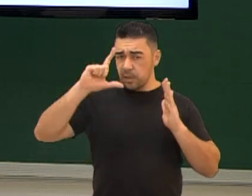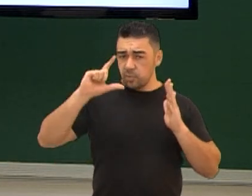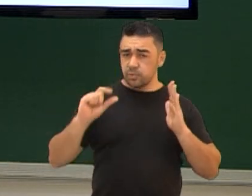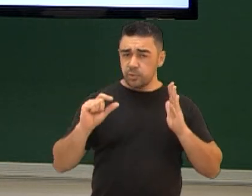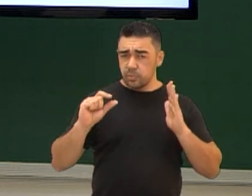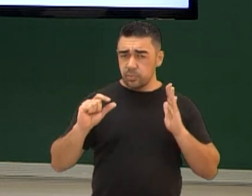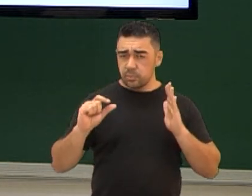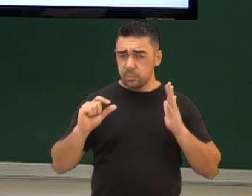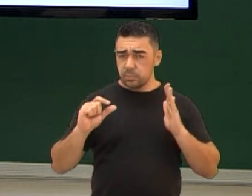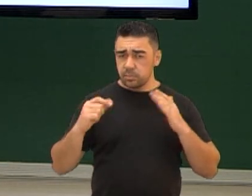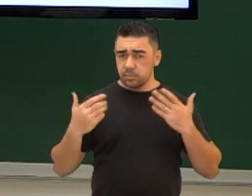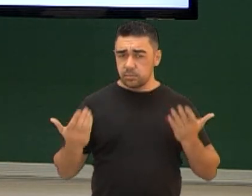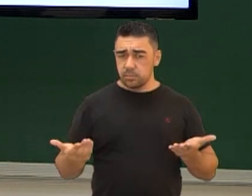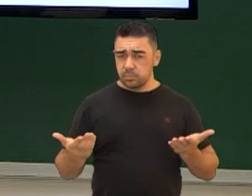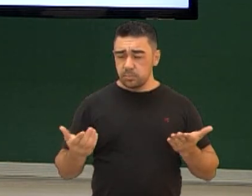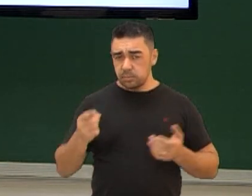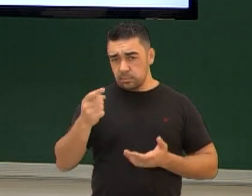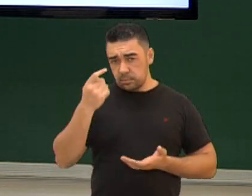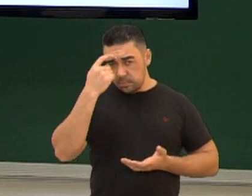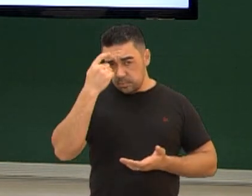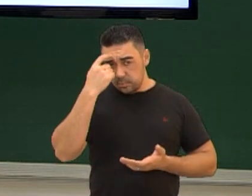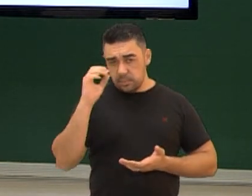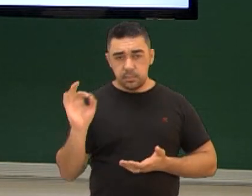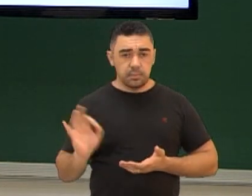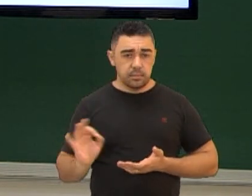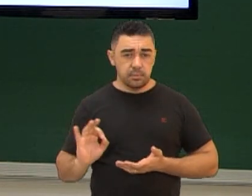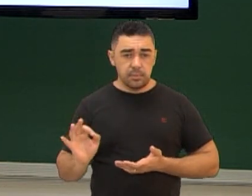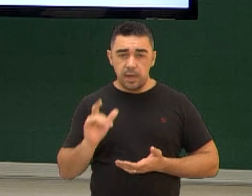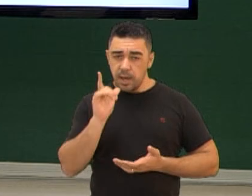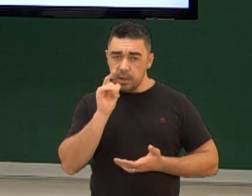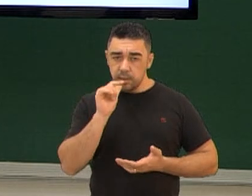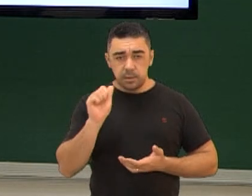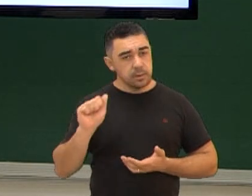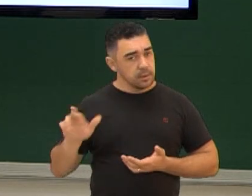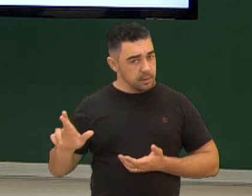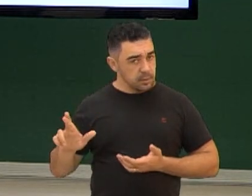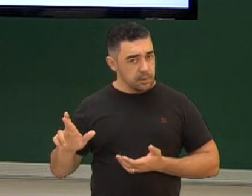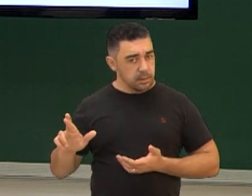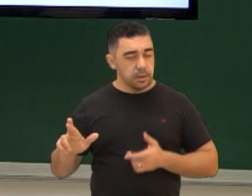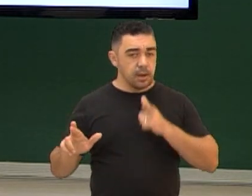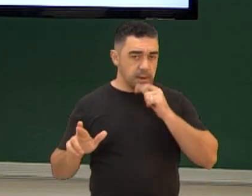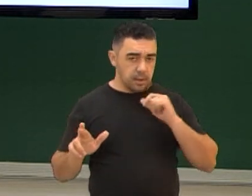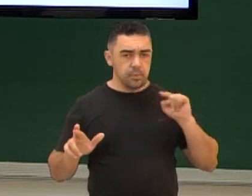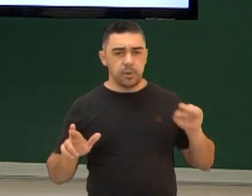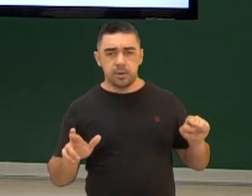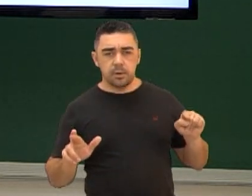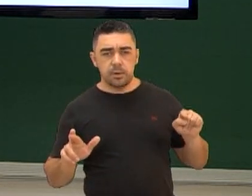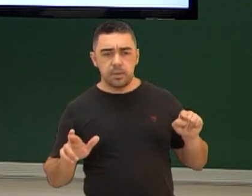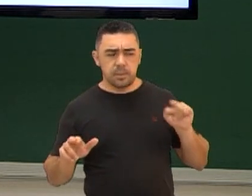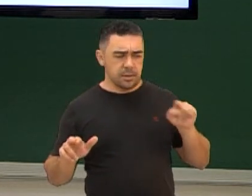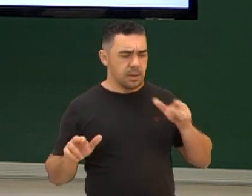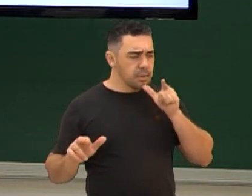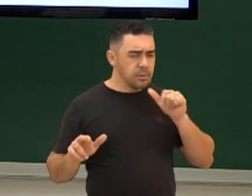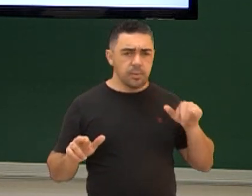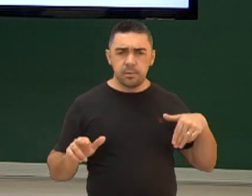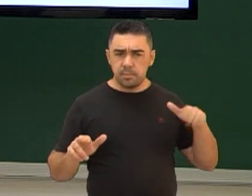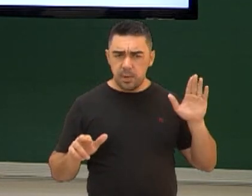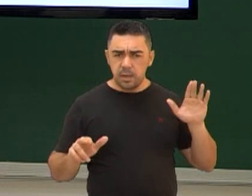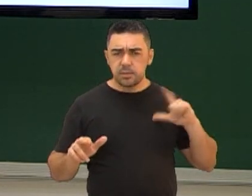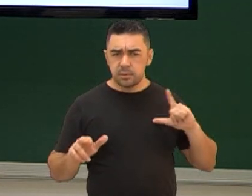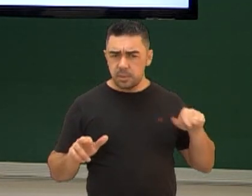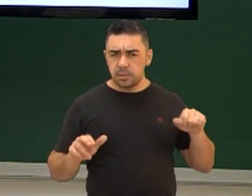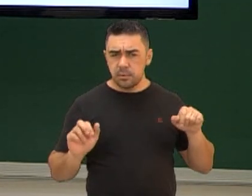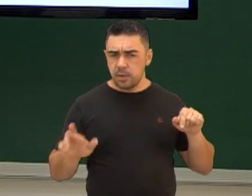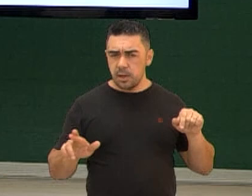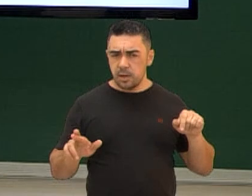diminui? Pensa, sem água é ar, né? Com água, será que a água é mais condutora que o ar ou menos condutora que o